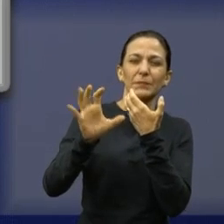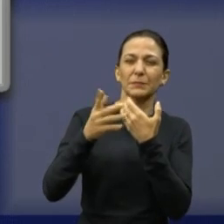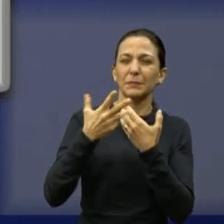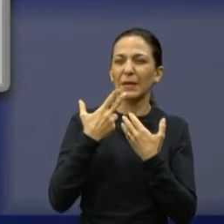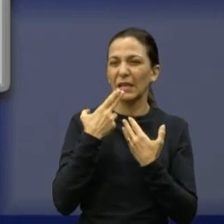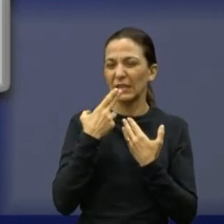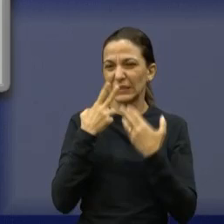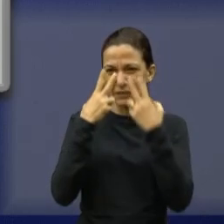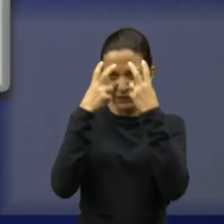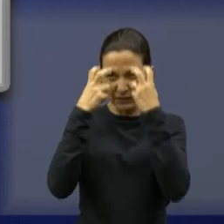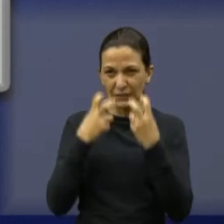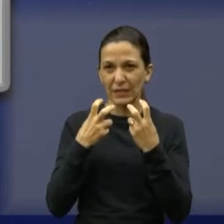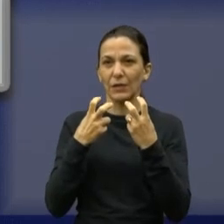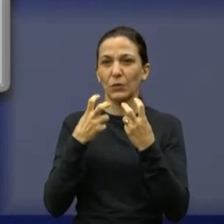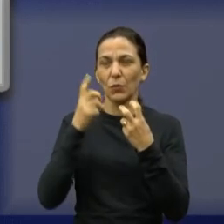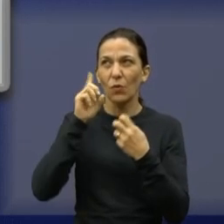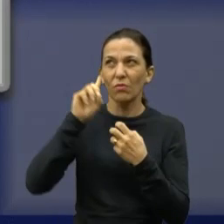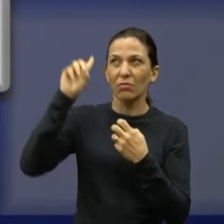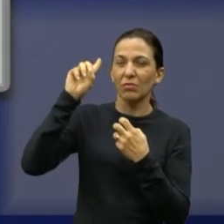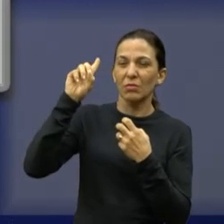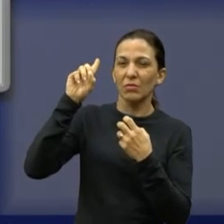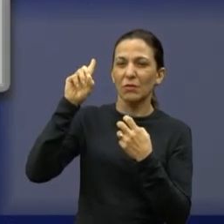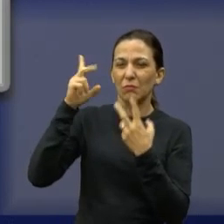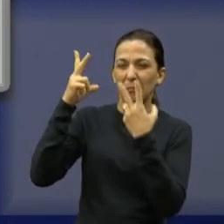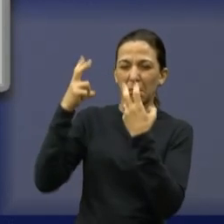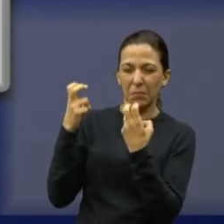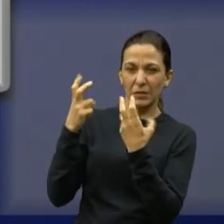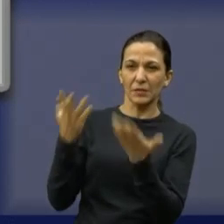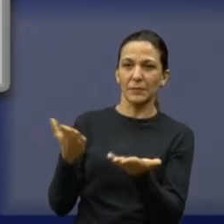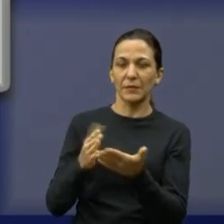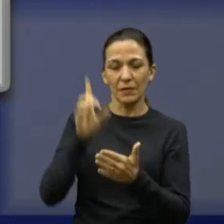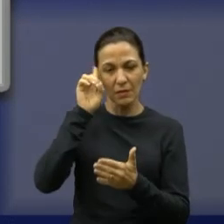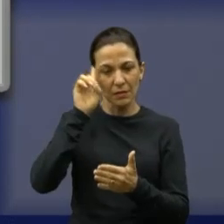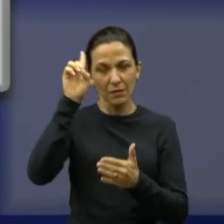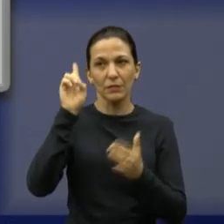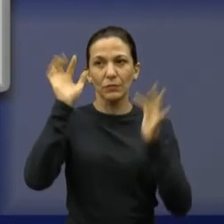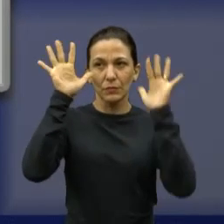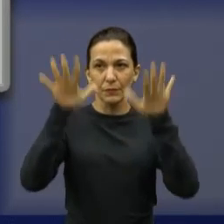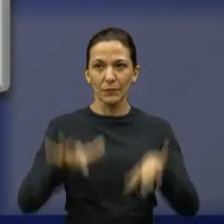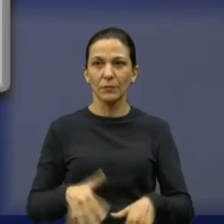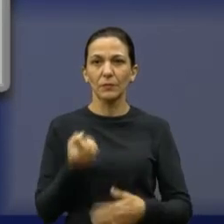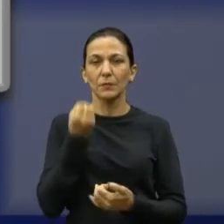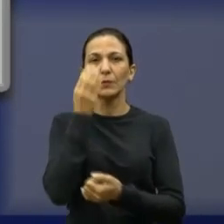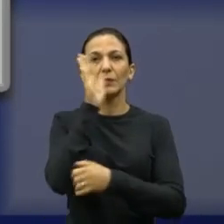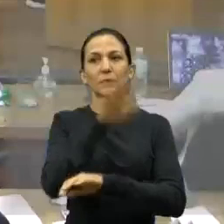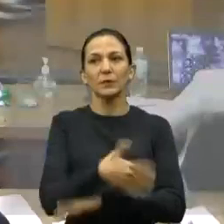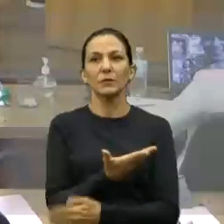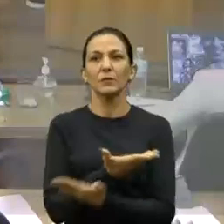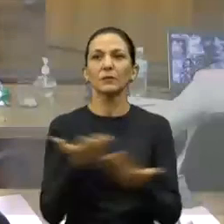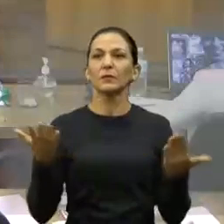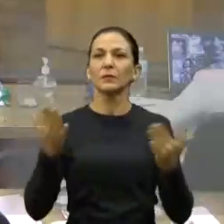cegos também diante de Deus. Que Deus nos abençoe. Uma boa tarde a todos.